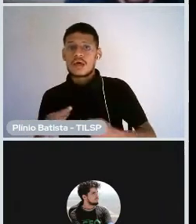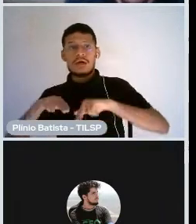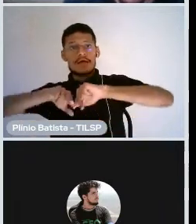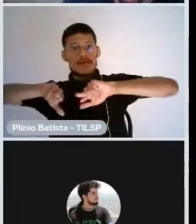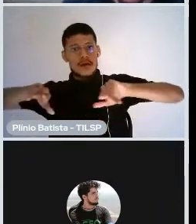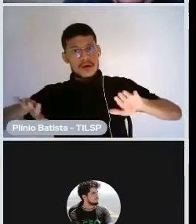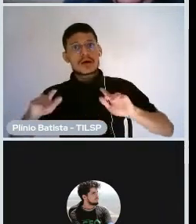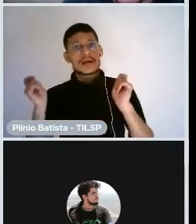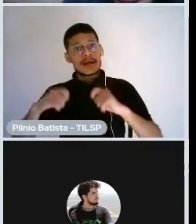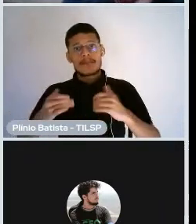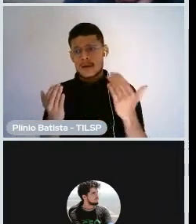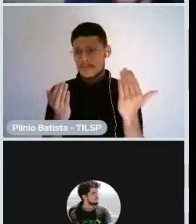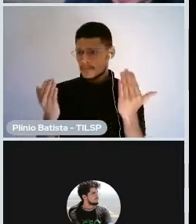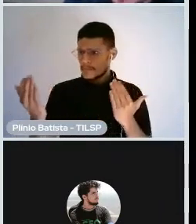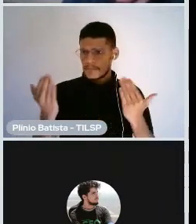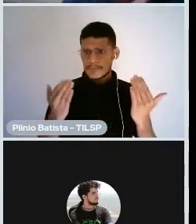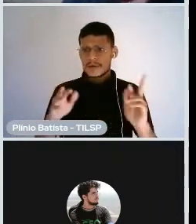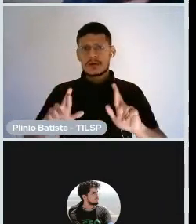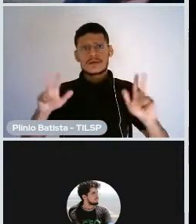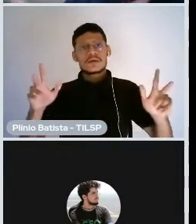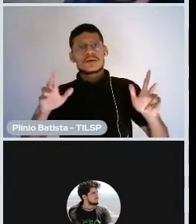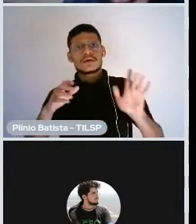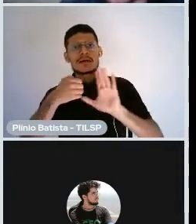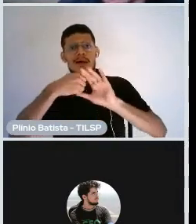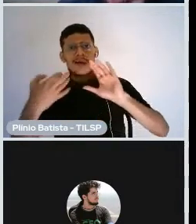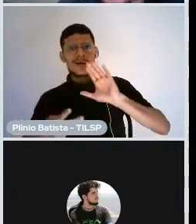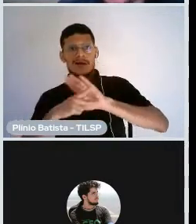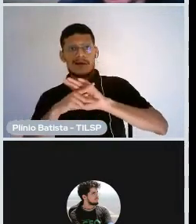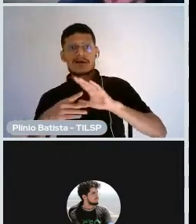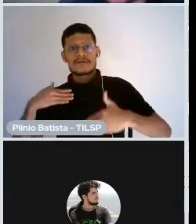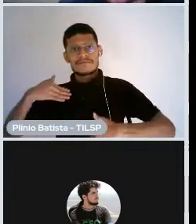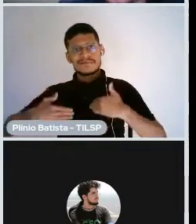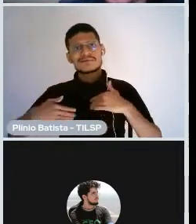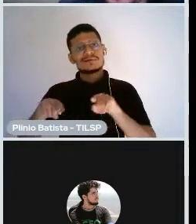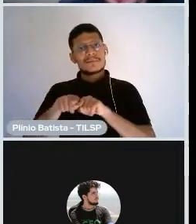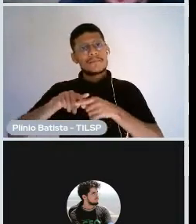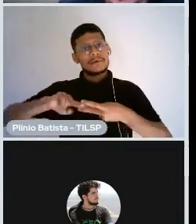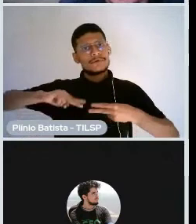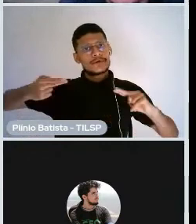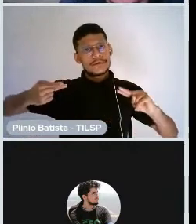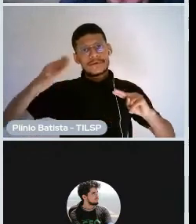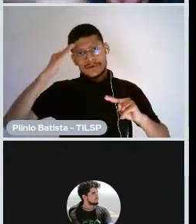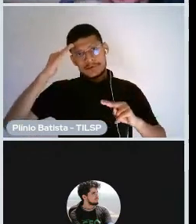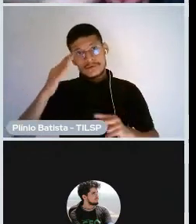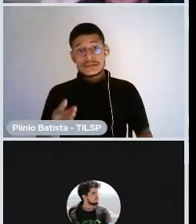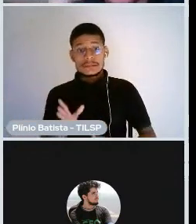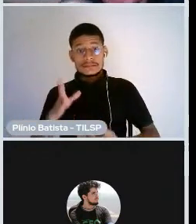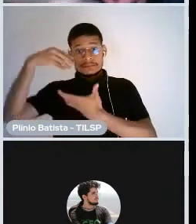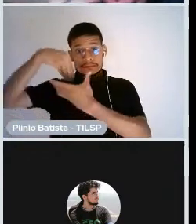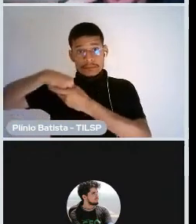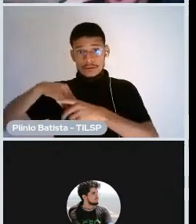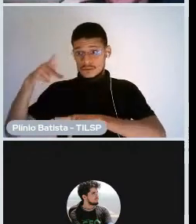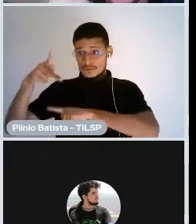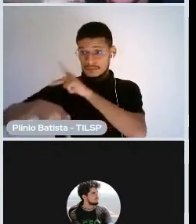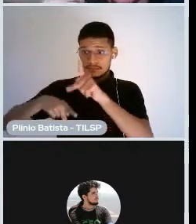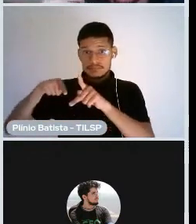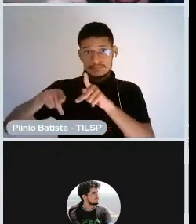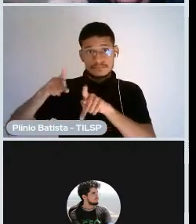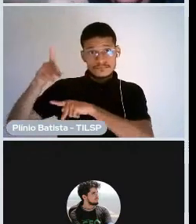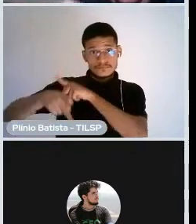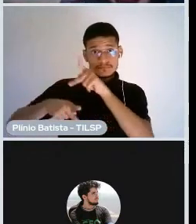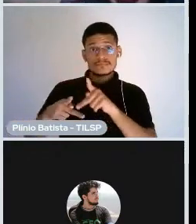físicas e genéticas de seres, tá? E ele foi aplicado de forma humana para os seres